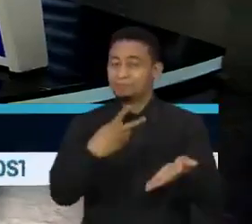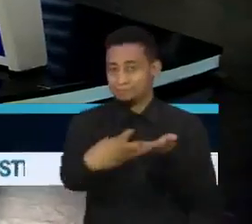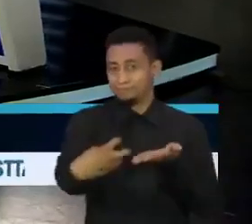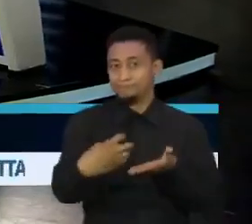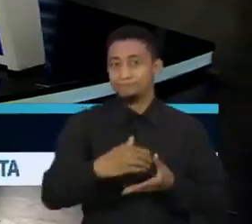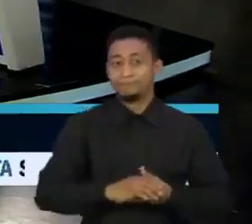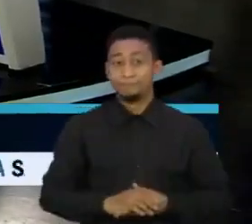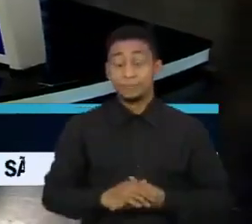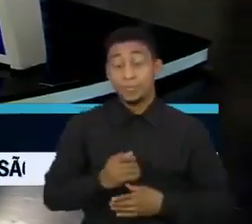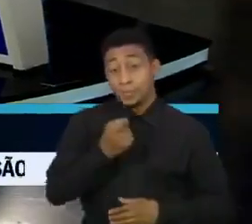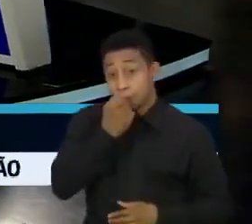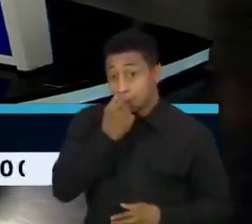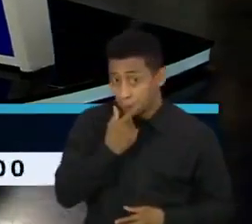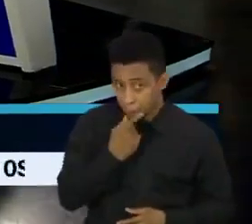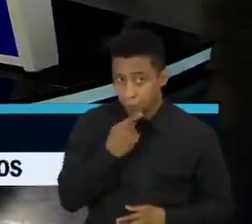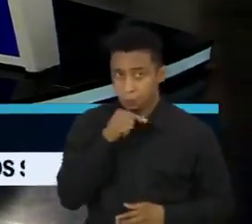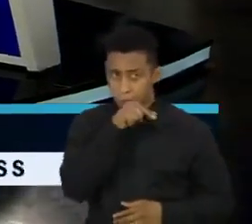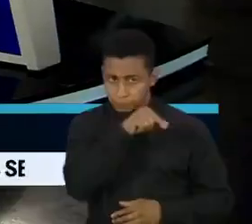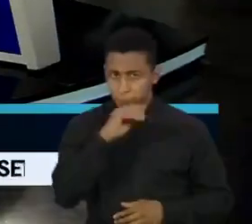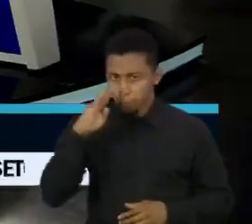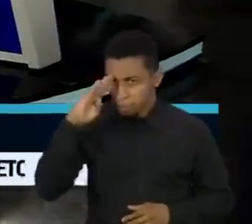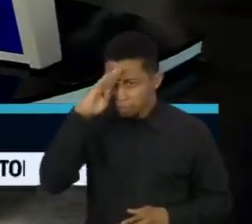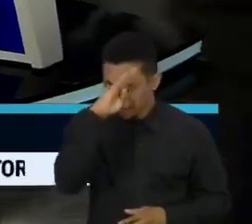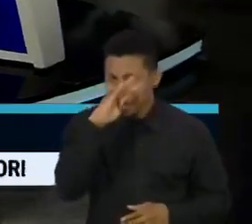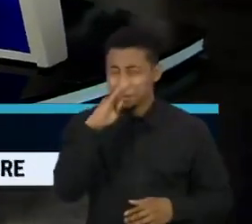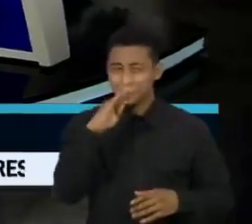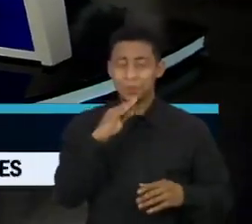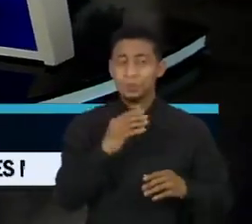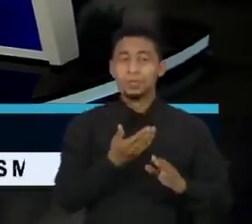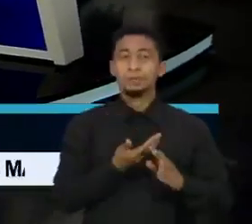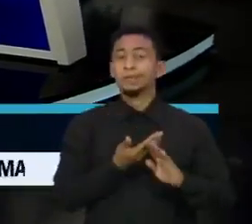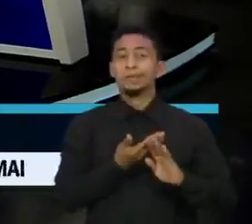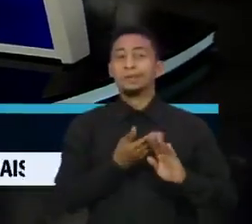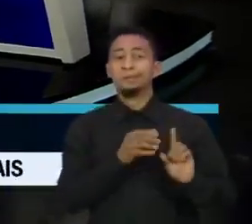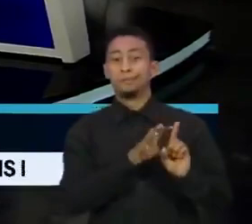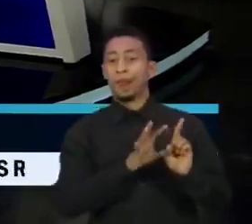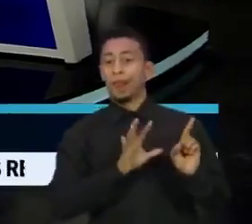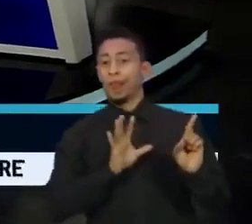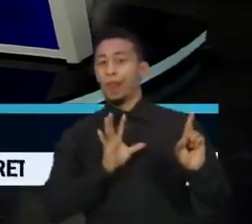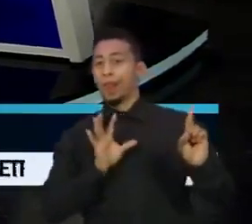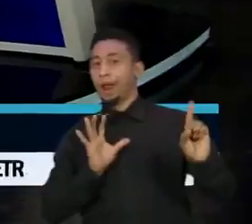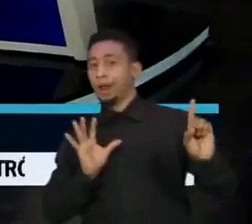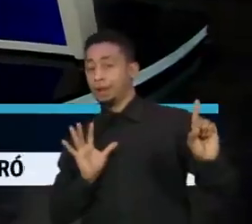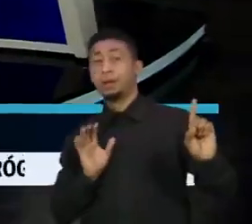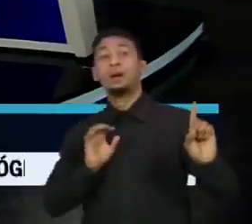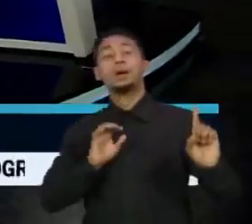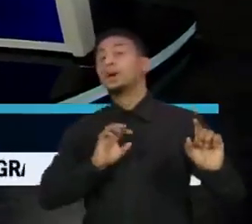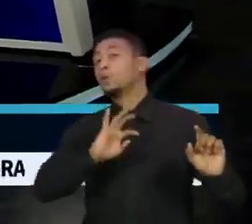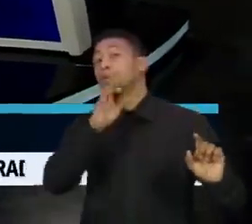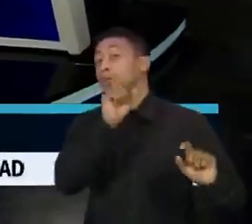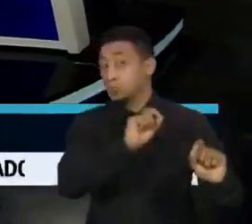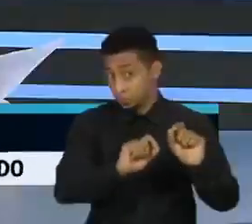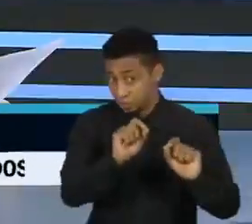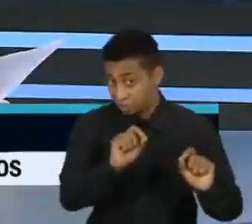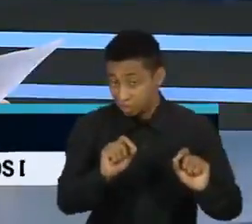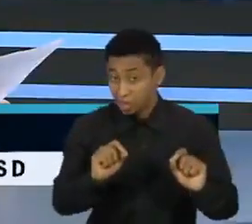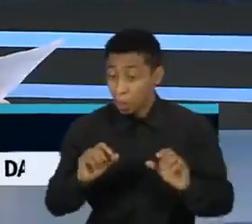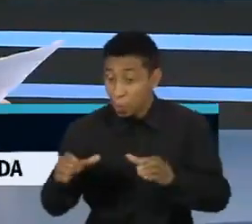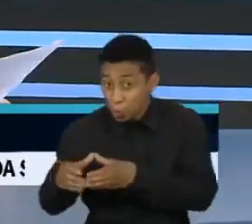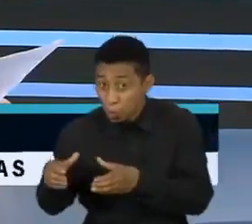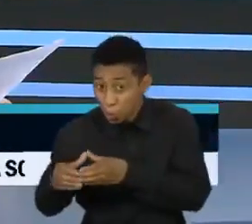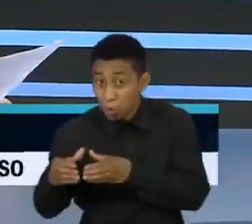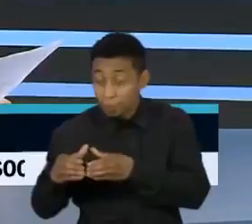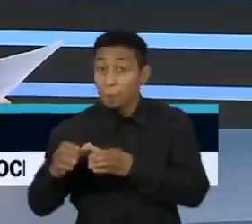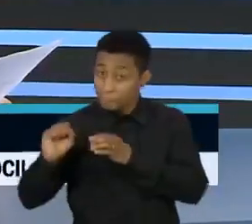o Sakamoto ao se isolar politicamente bolsonaro fortalece quem defende seu seu impedimento Por que já temos aí